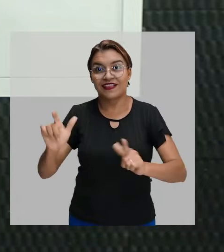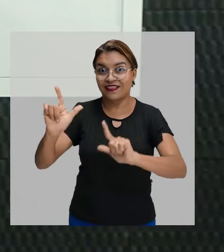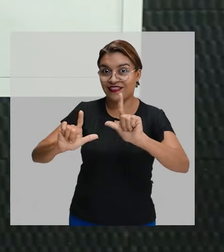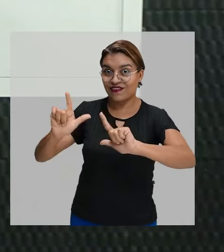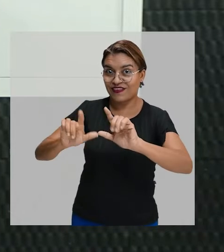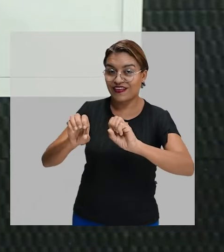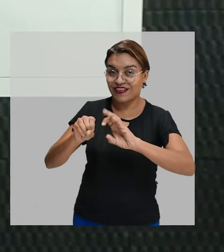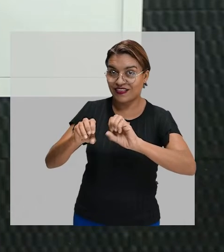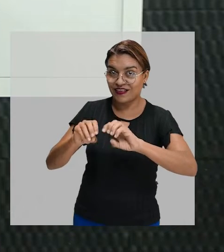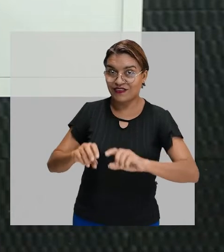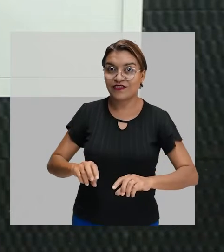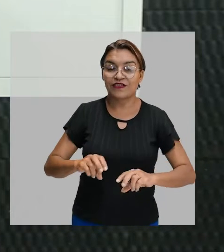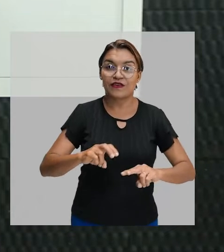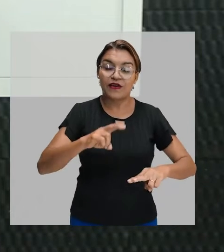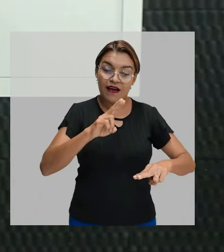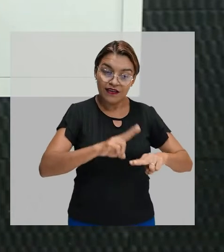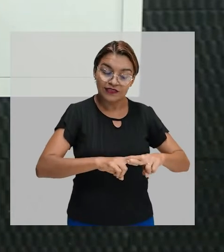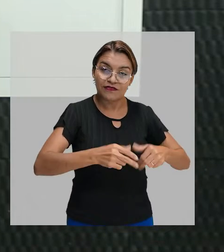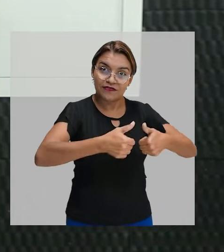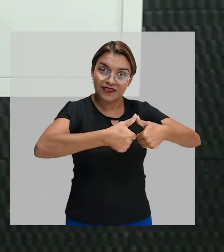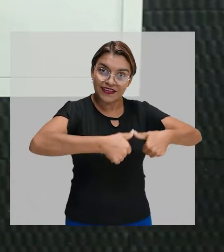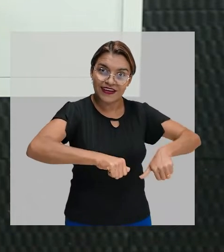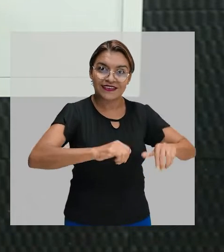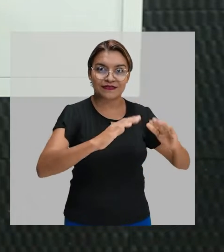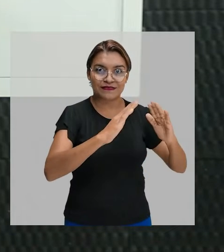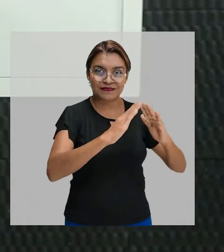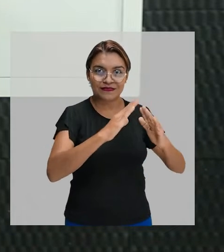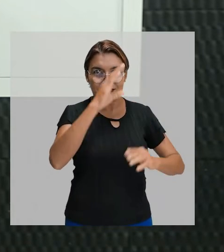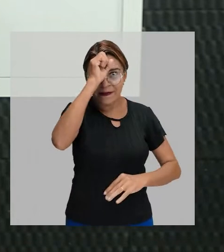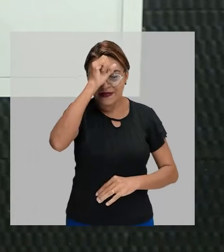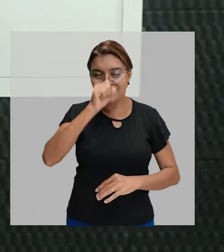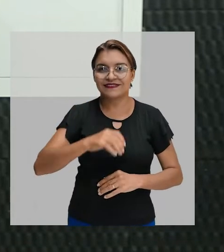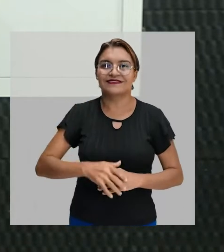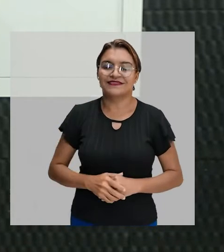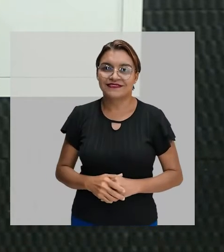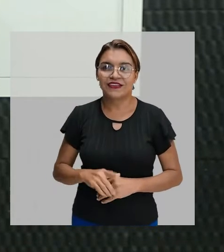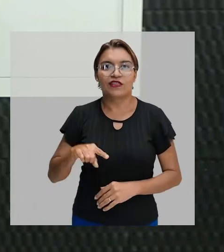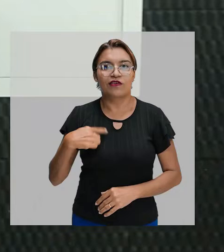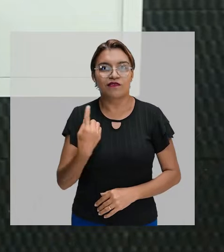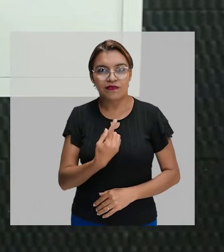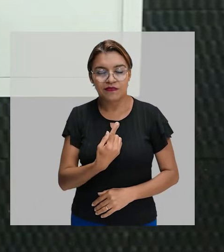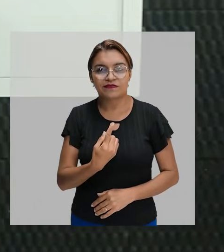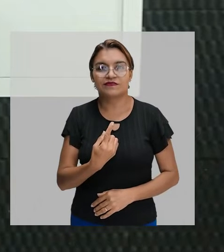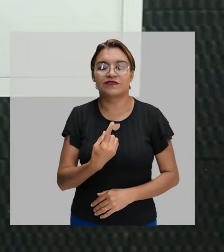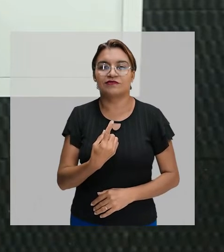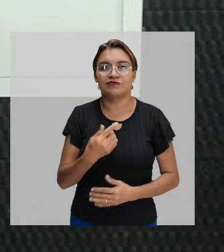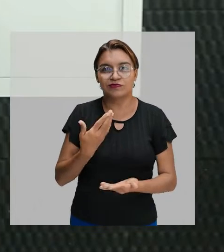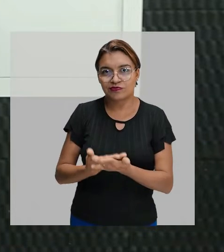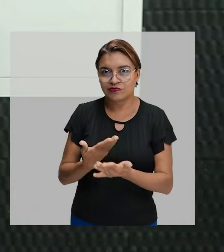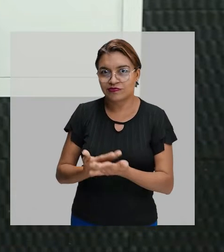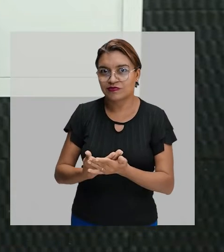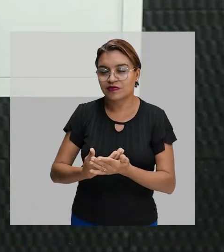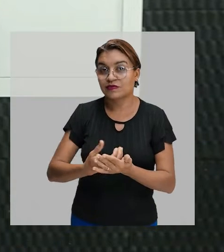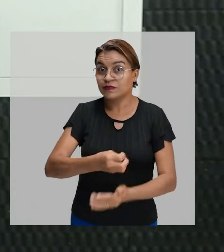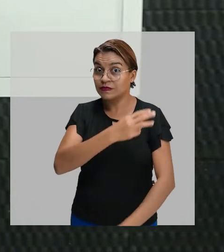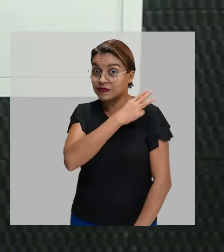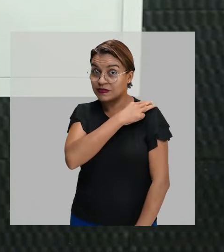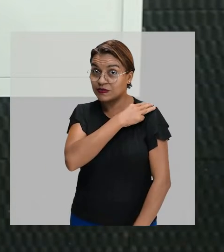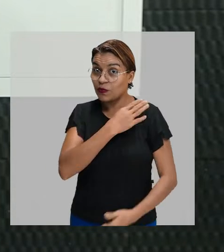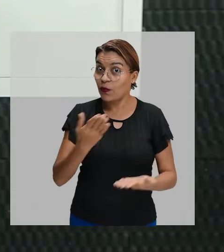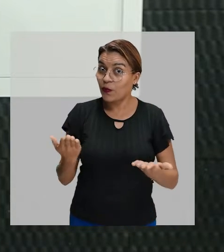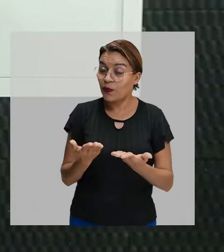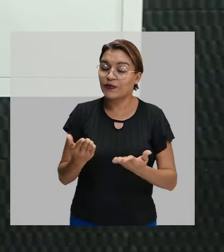educação no programa hashtag fica em casa aprendendo mais uma hora de matemática os nossos alunos aí da 3ª série do Ensino Médio